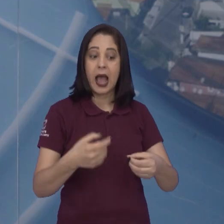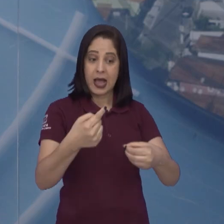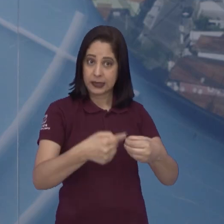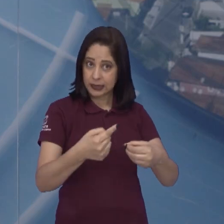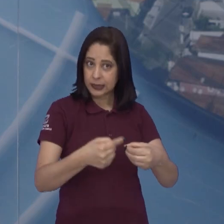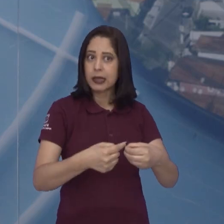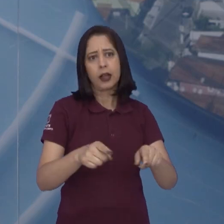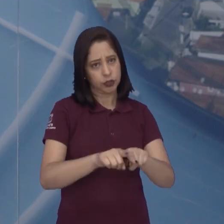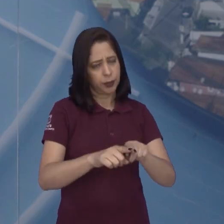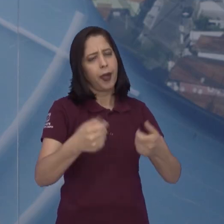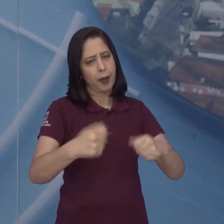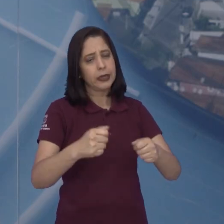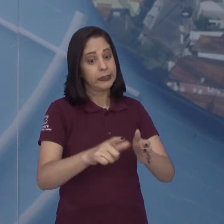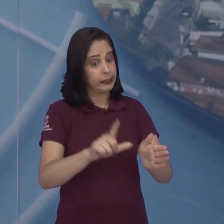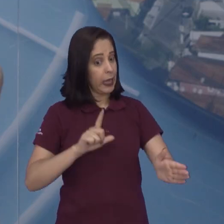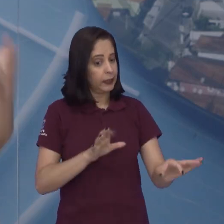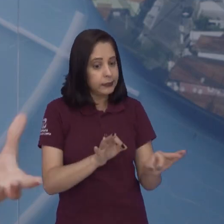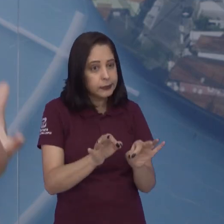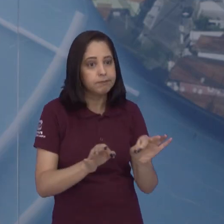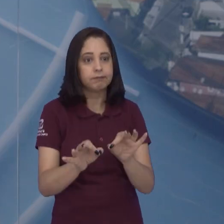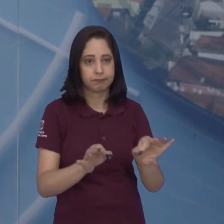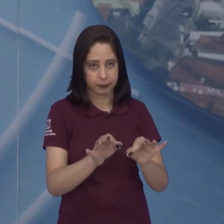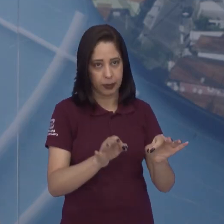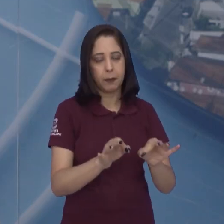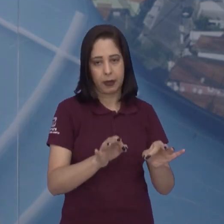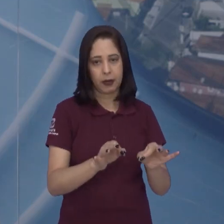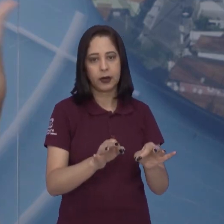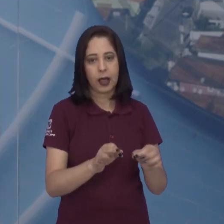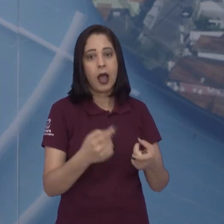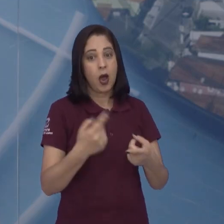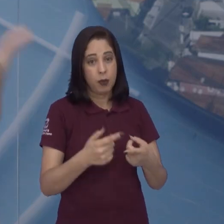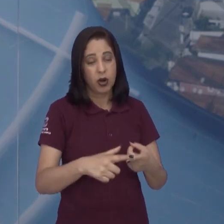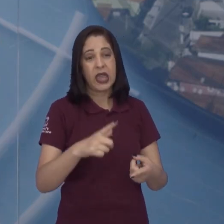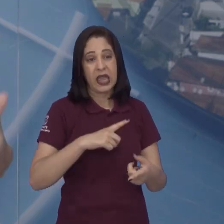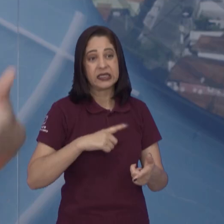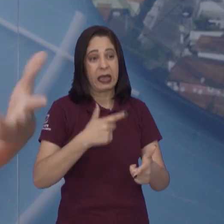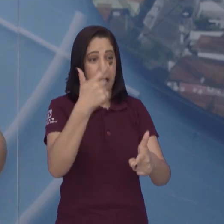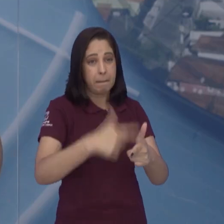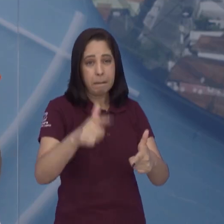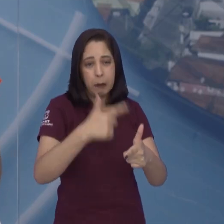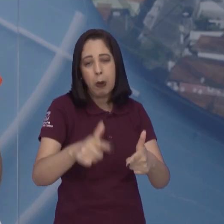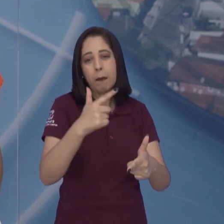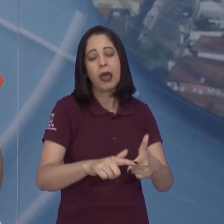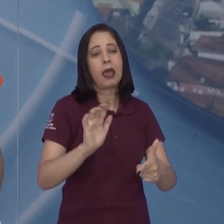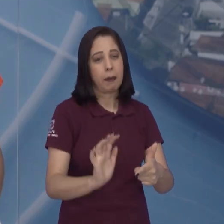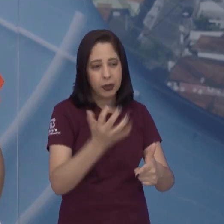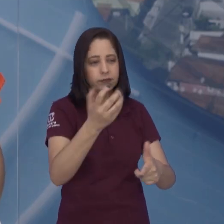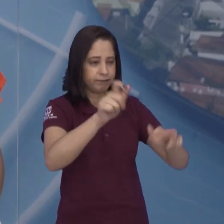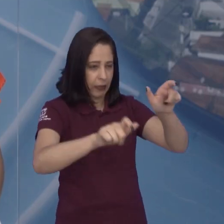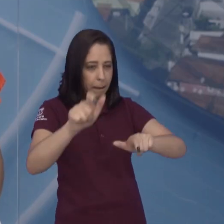é ainda mais, né, a preocupação ainda maior por conta, né, de um problema, tantas pessoas que estão diretamente